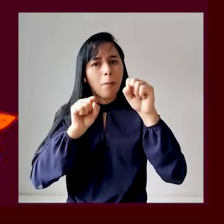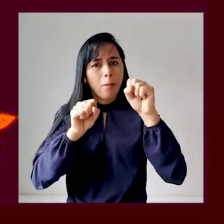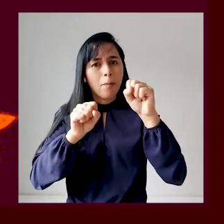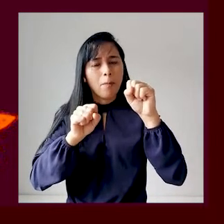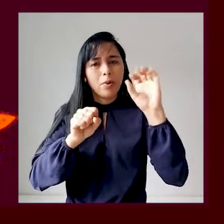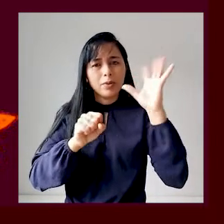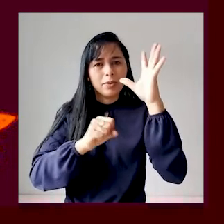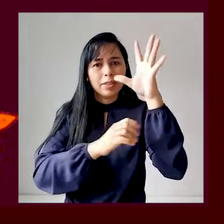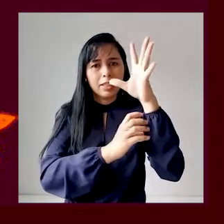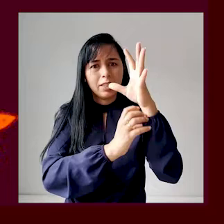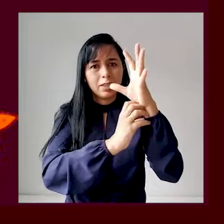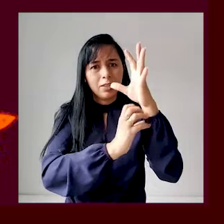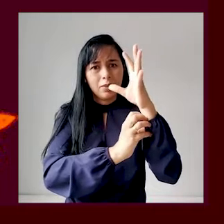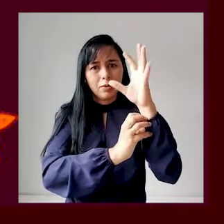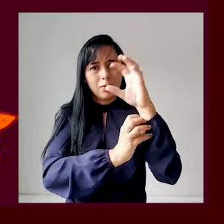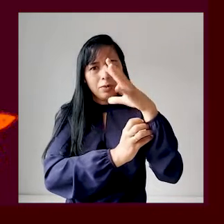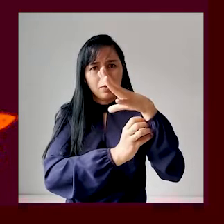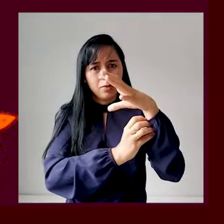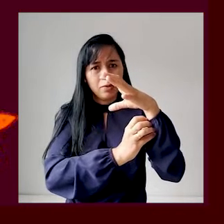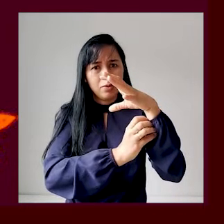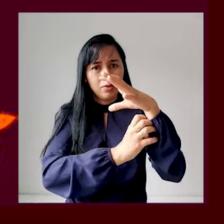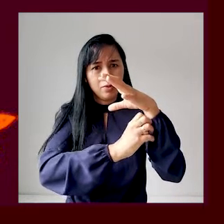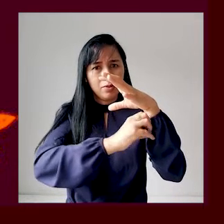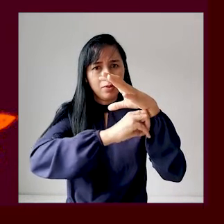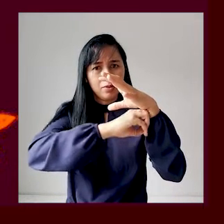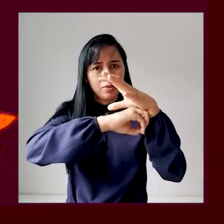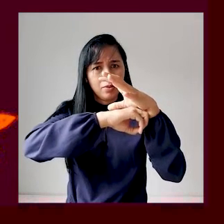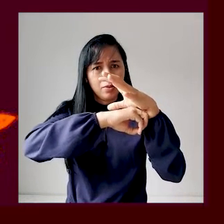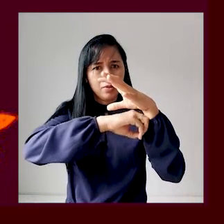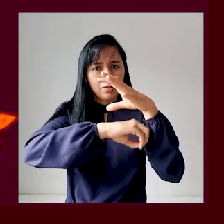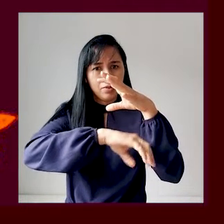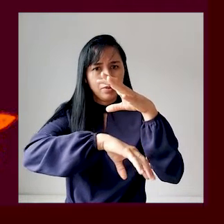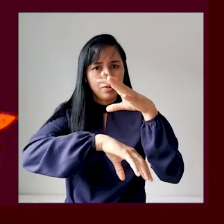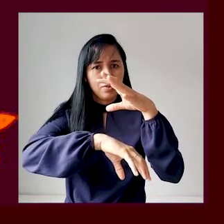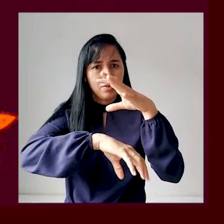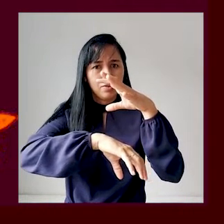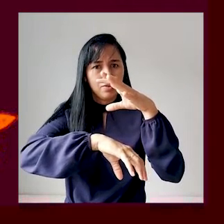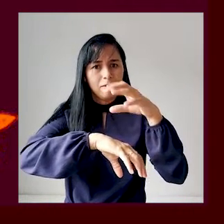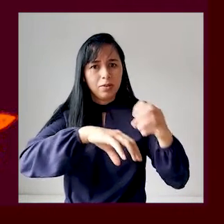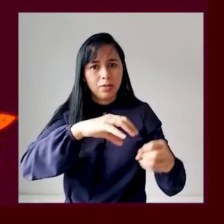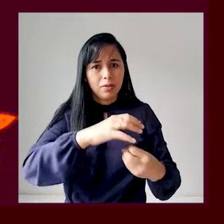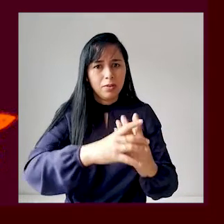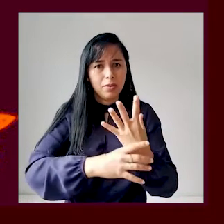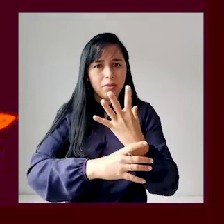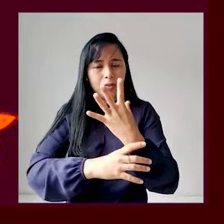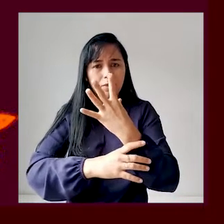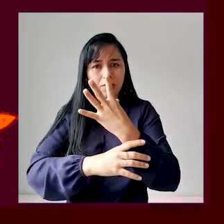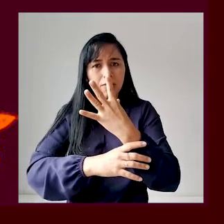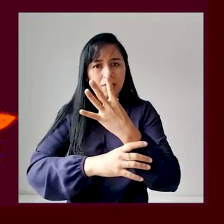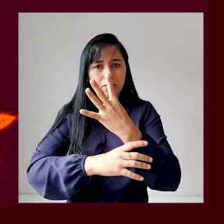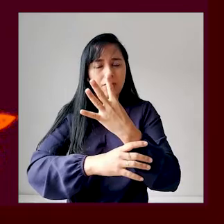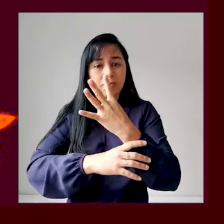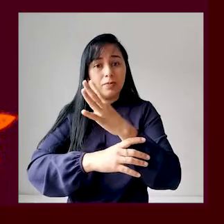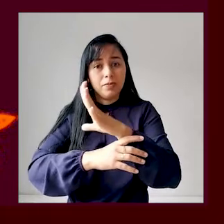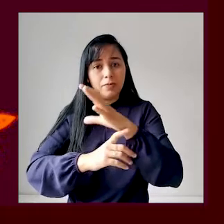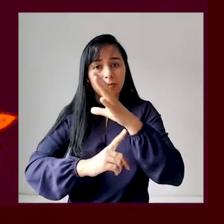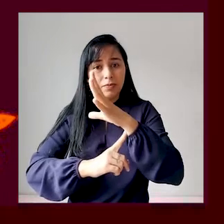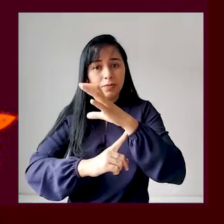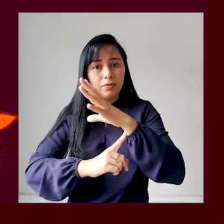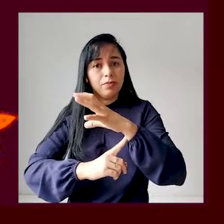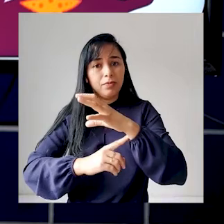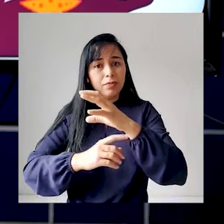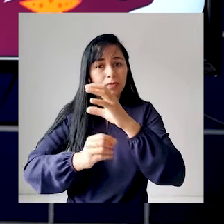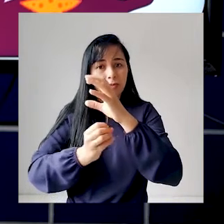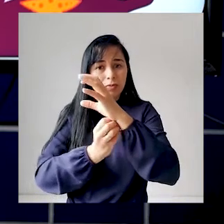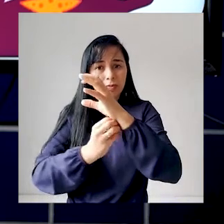pequenos pedaços semelhantes a ela, como se fossem bracinhos aqui. E se esse broto se desprender,